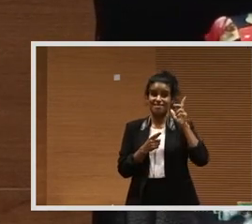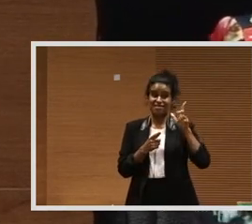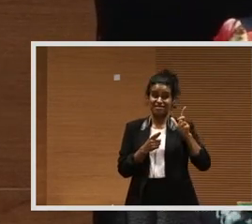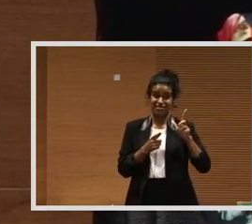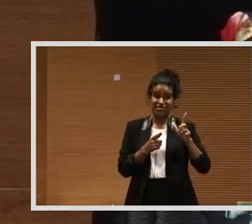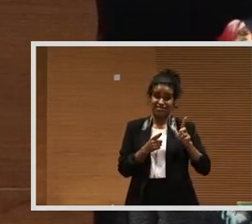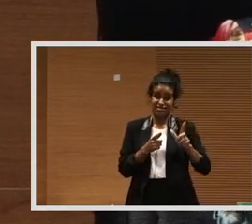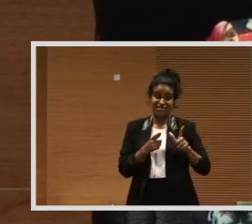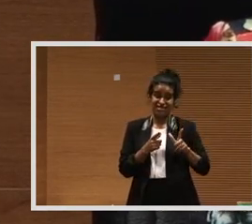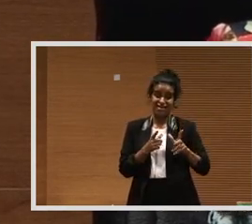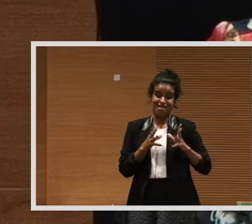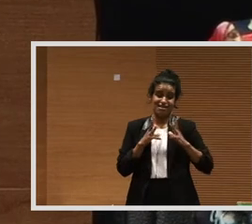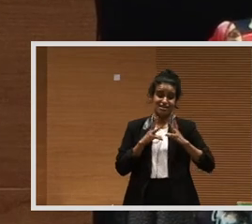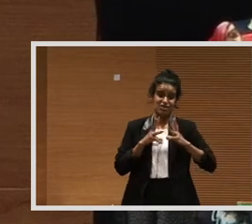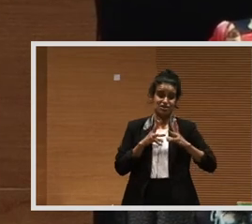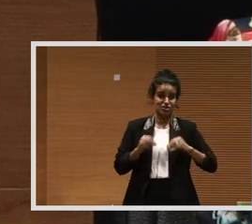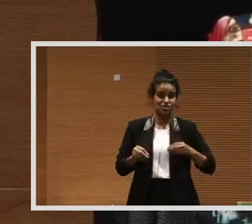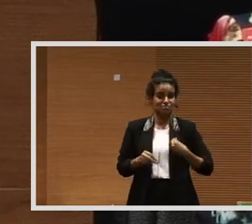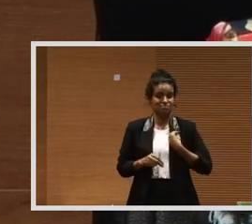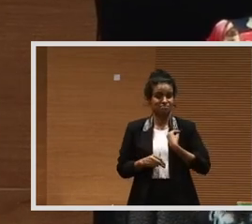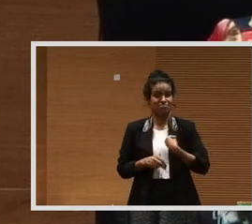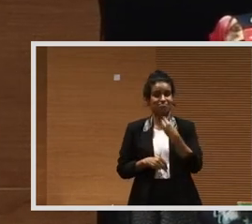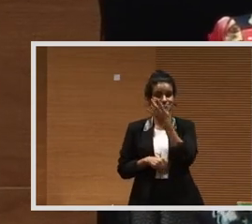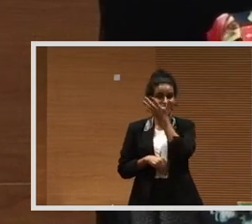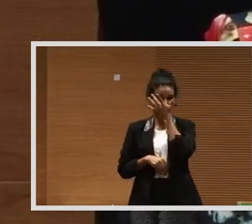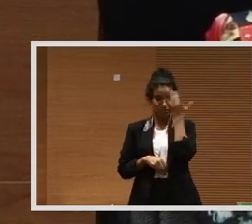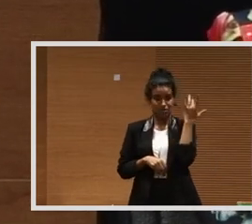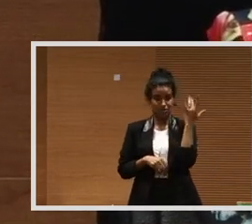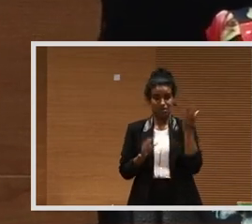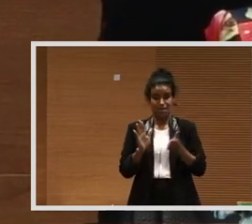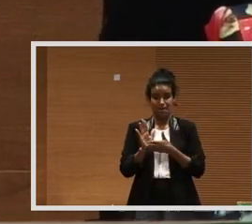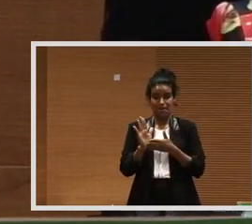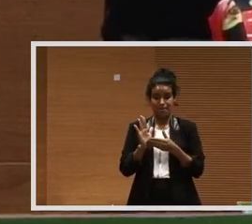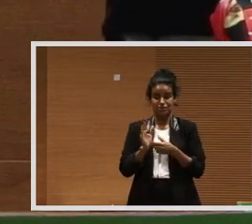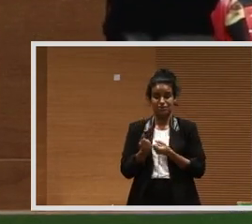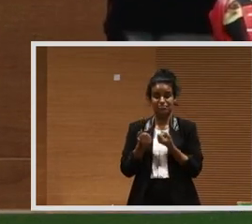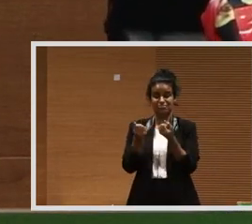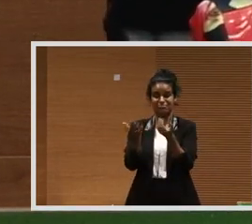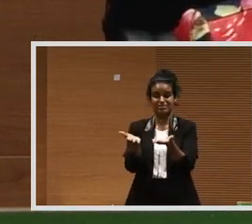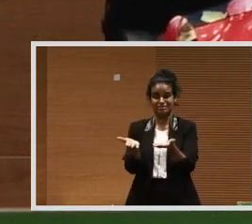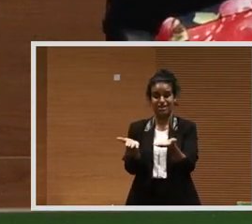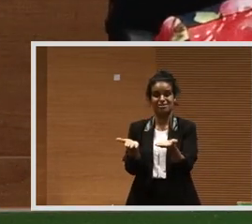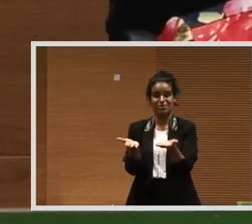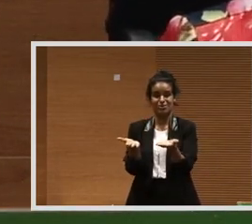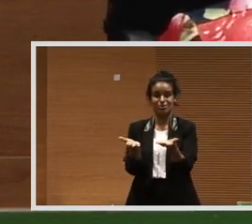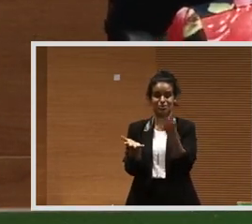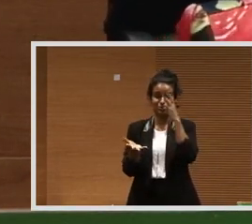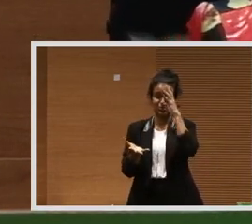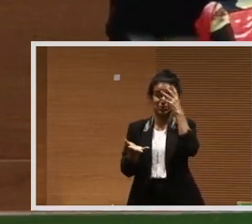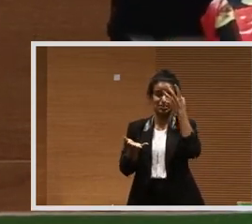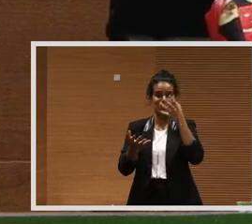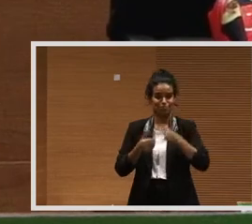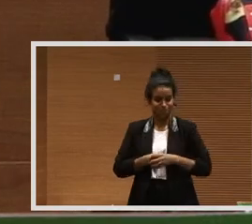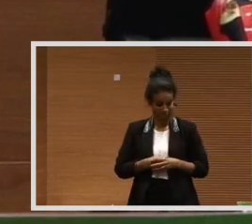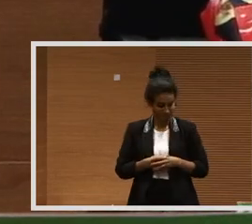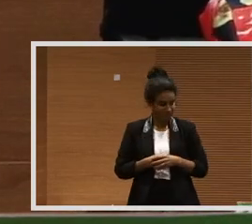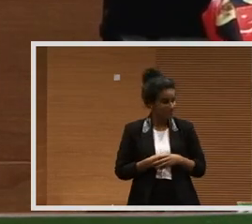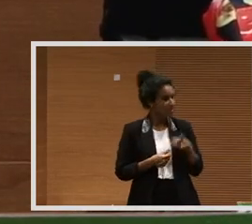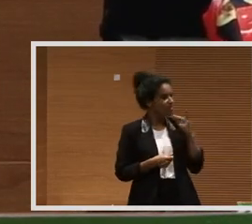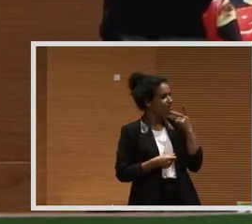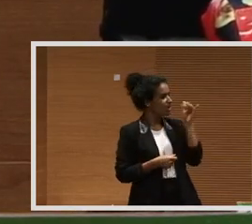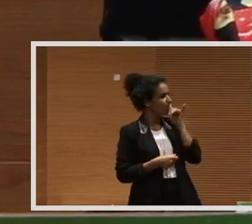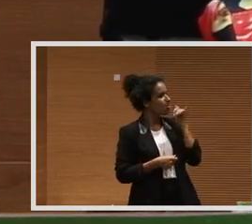destrói a vida da pessoa, né? E está sendo proposto como algo, né? E, Marcelo, acho que o que você falou não é besteira, não.